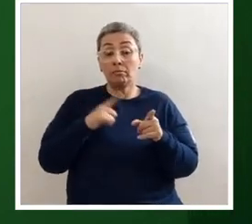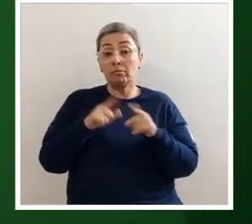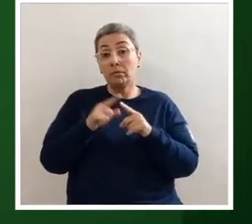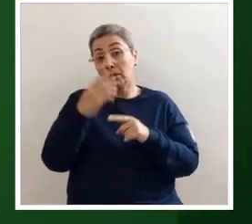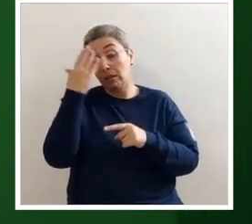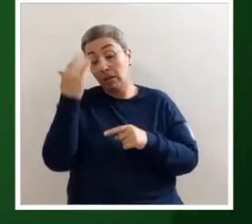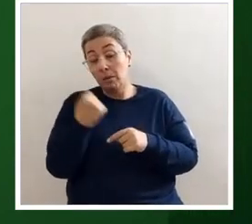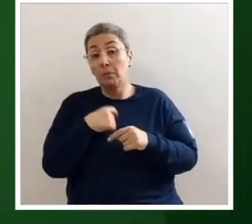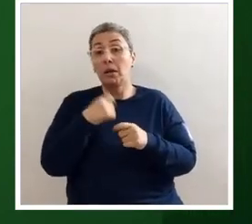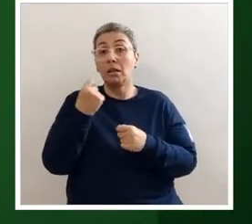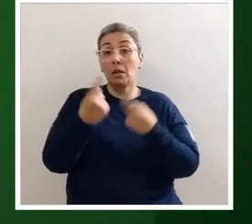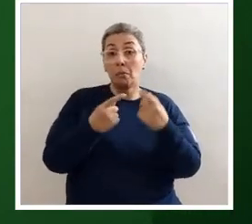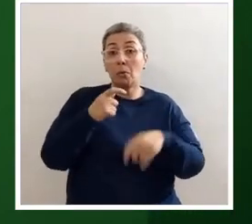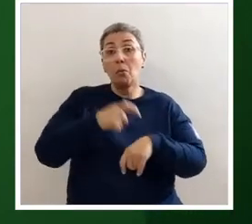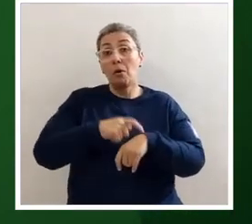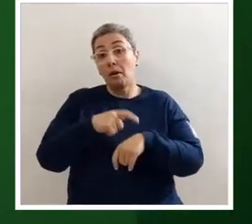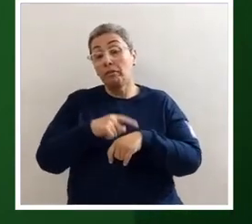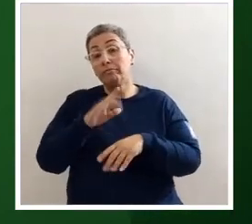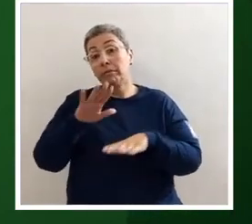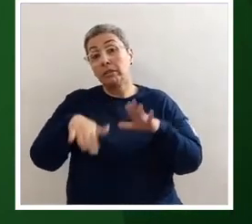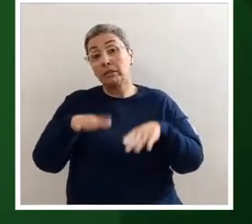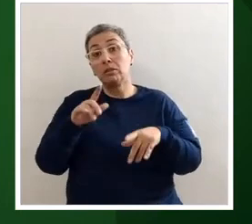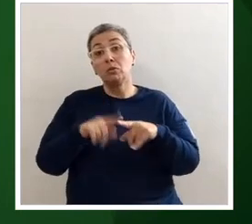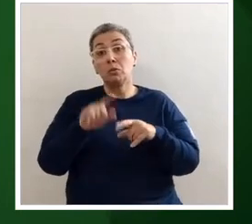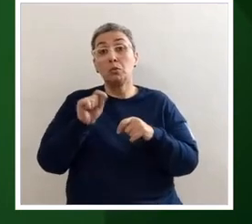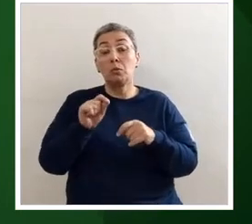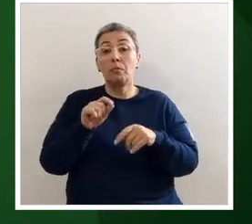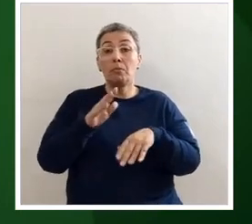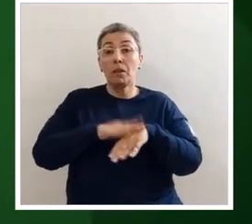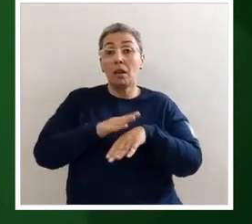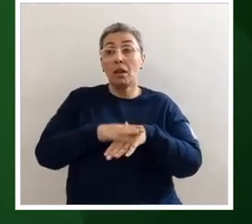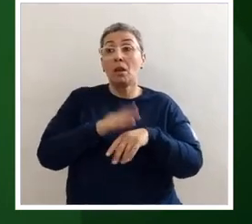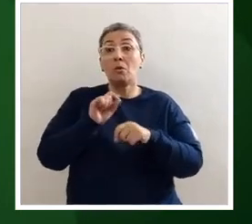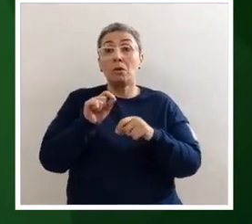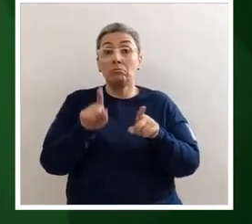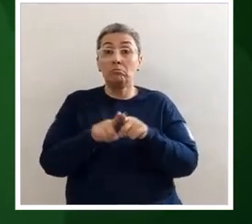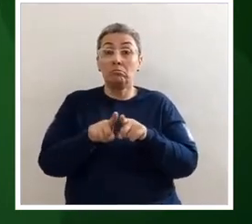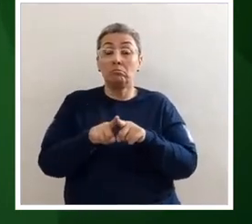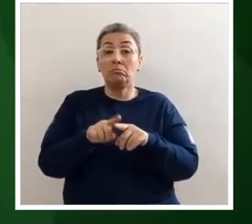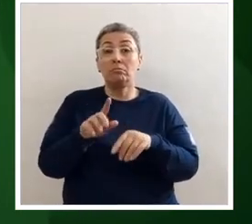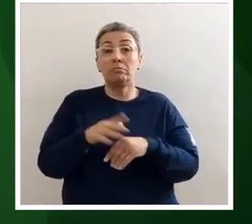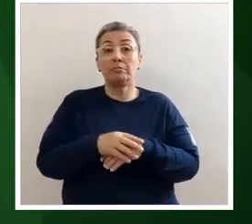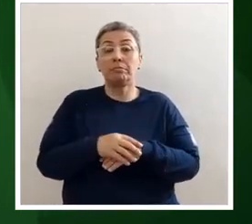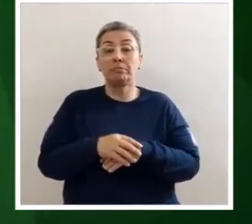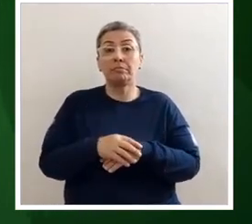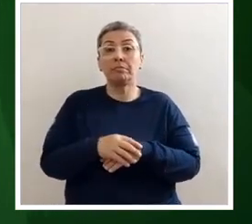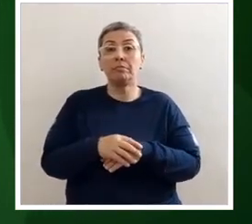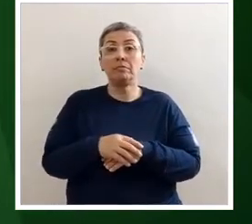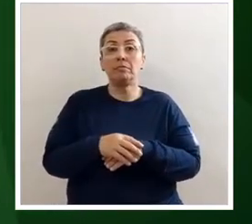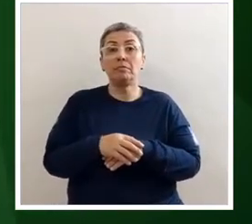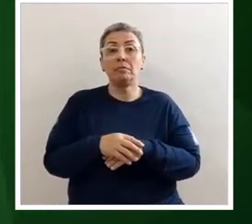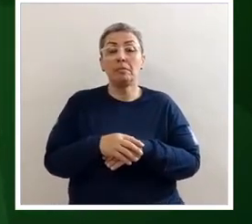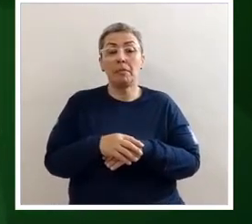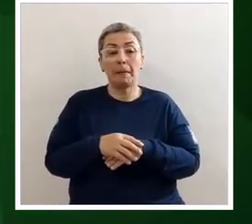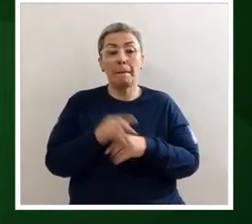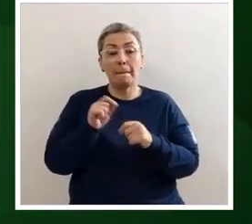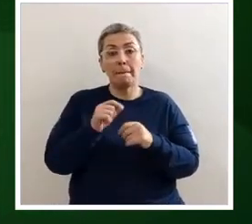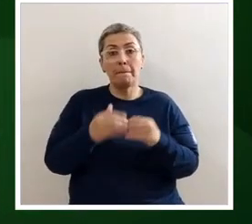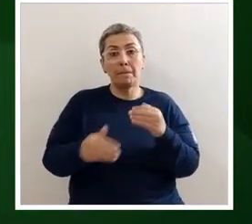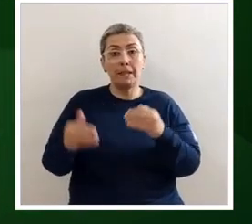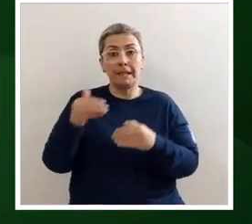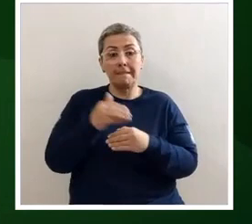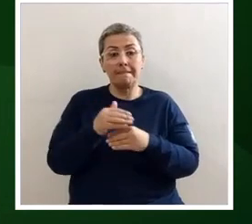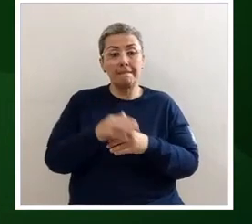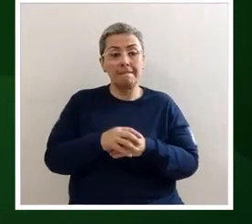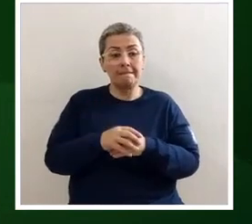quem tem alguns momentos que eles acabam fazendo essa parte também pode passar